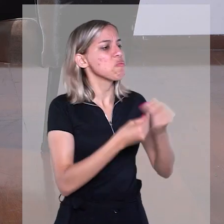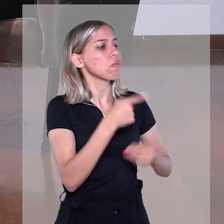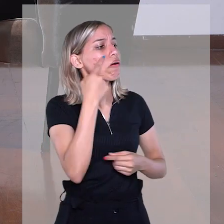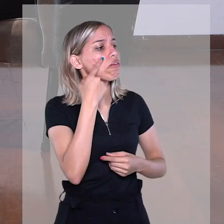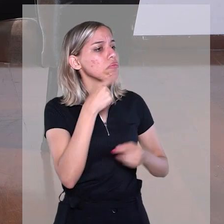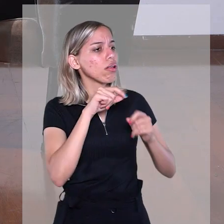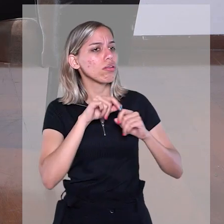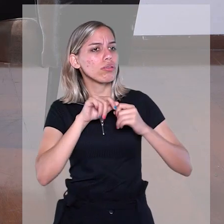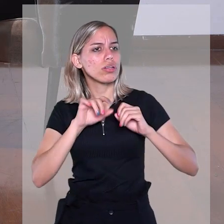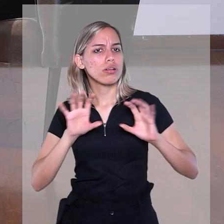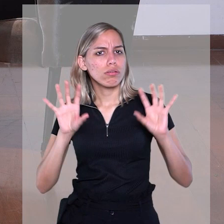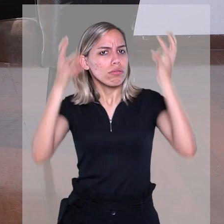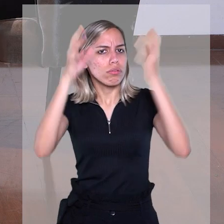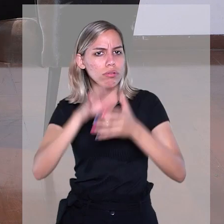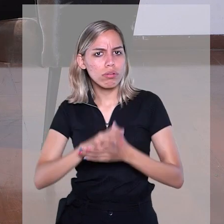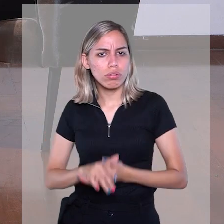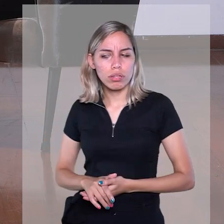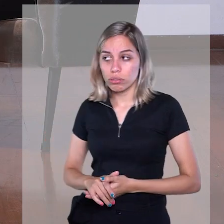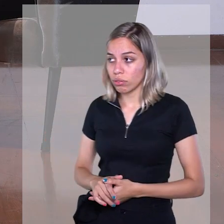É o retorno do recalcado,